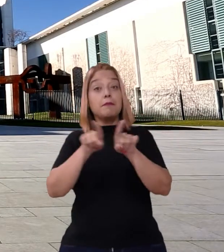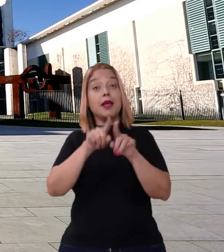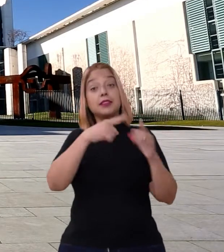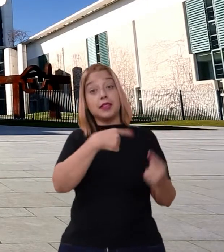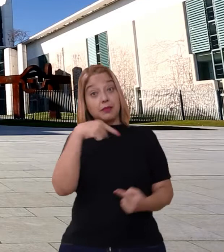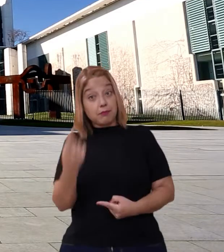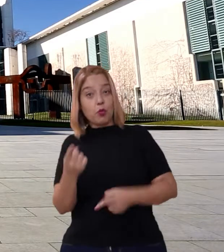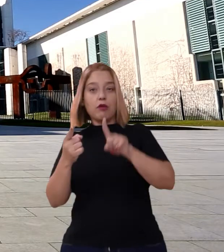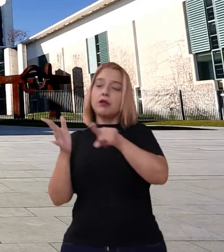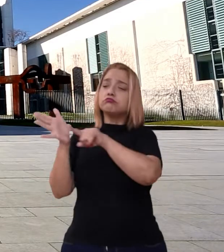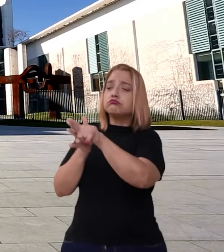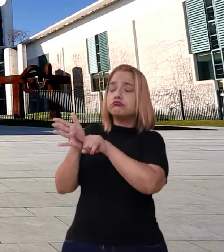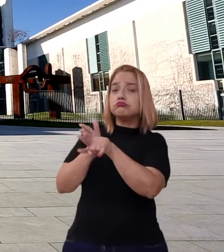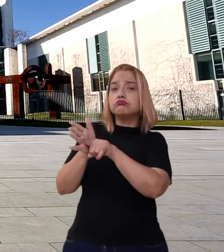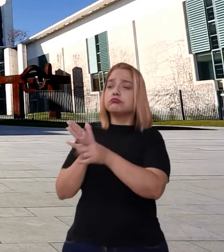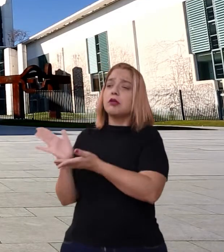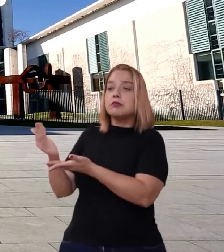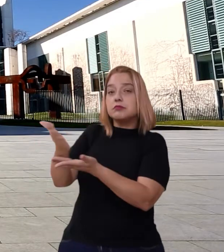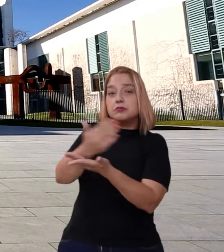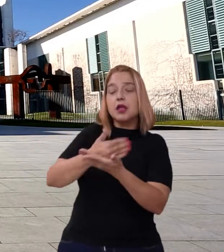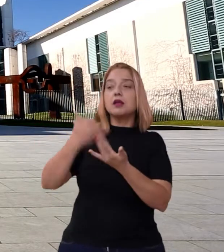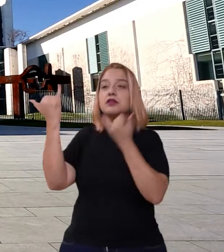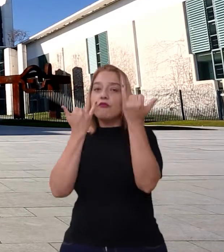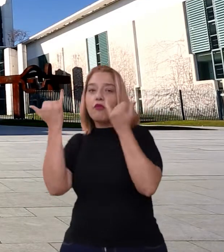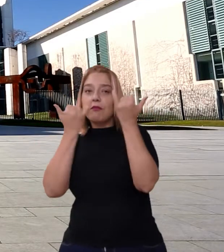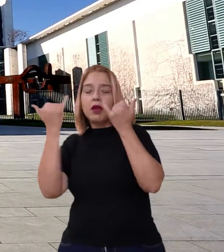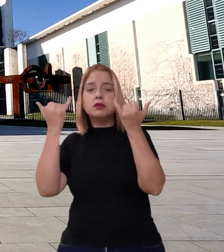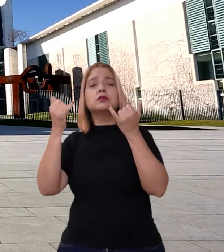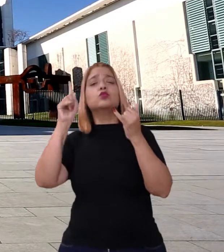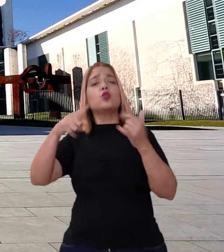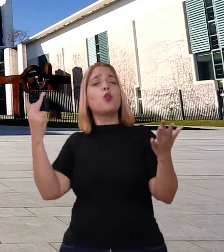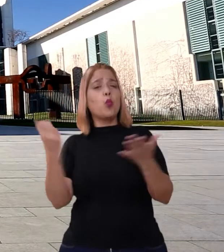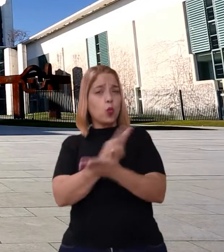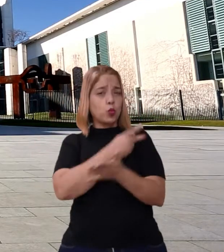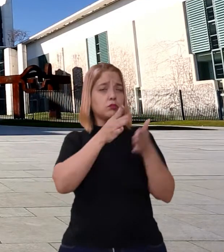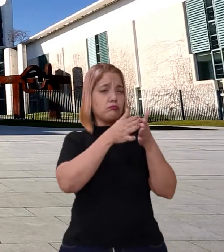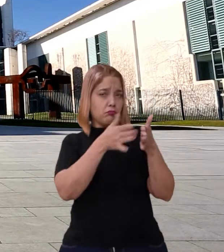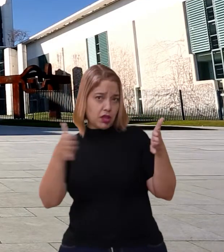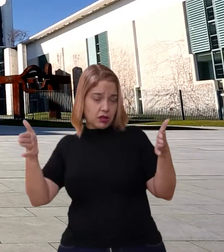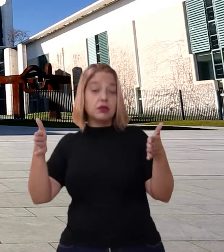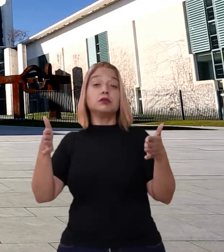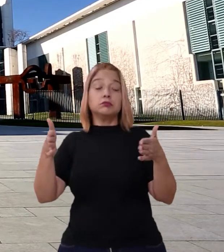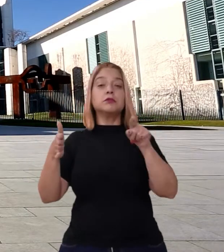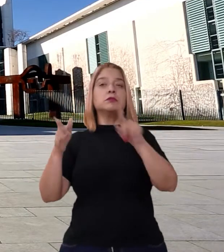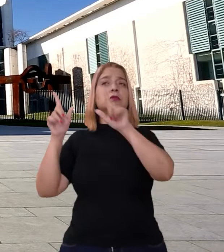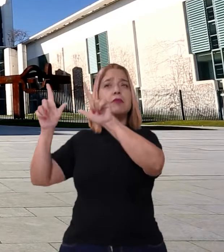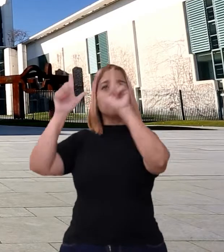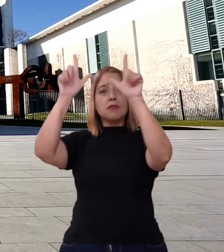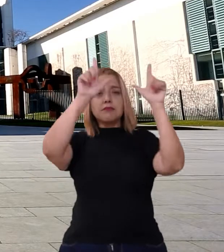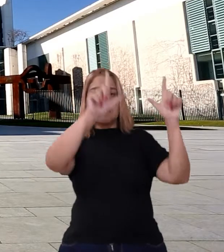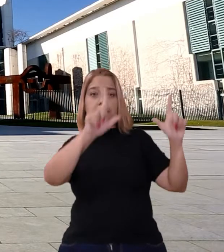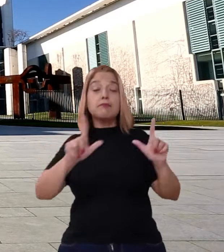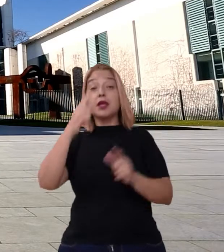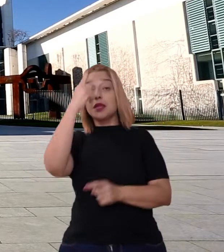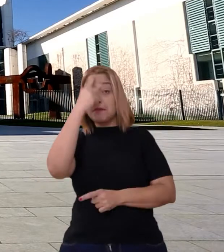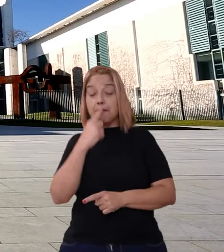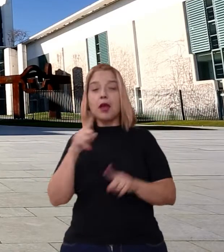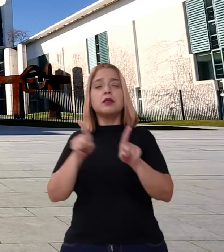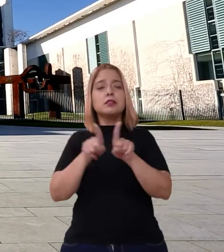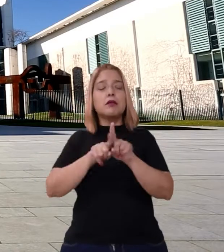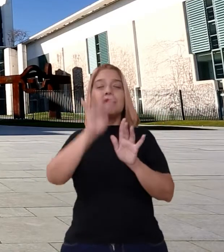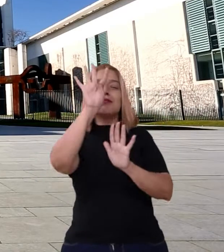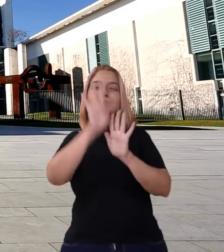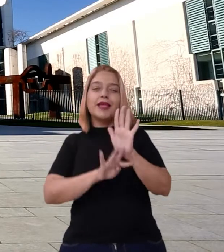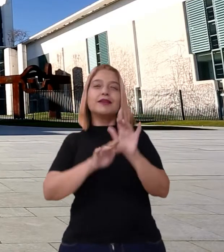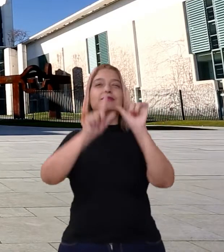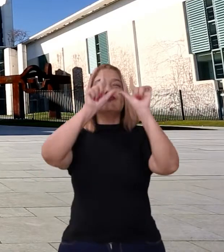escrever alguns dados e informações sobre essas ocorrências. No painel, coloquem as imagens e produzam